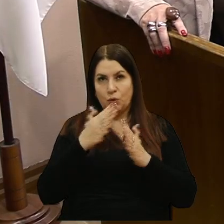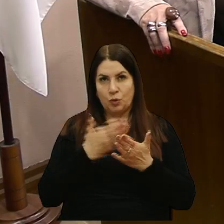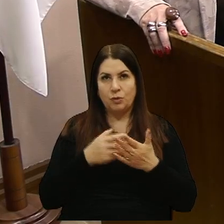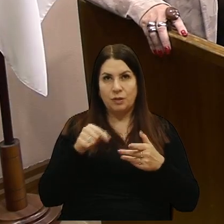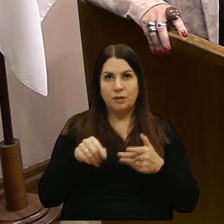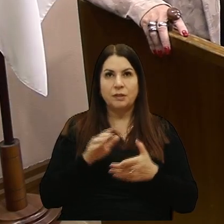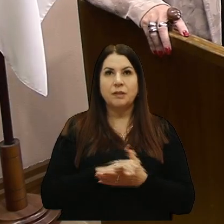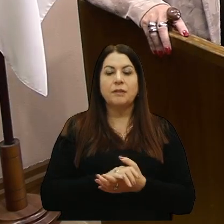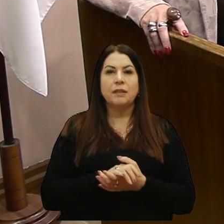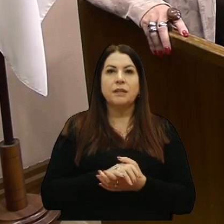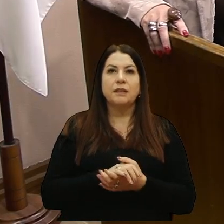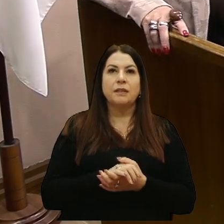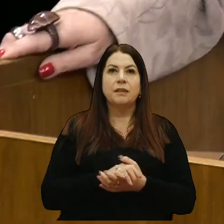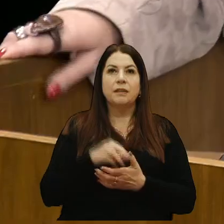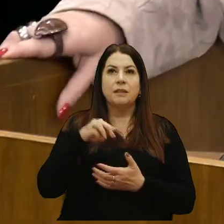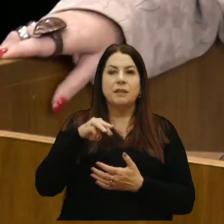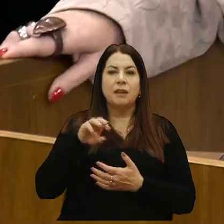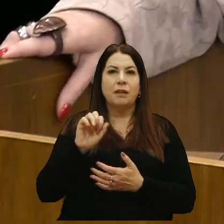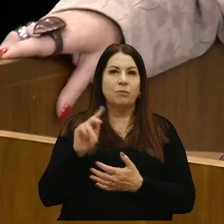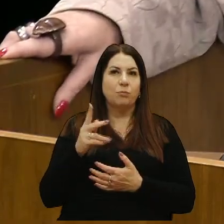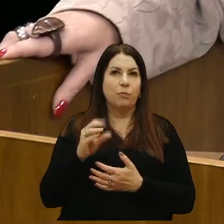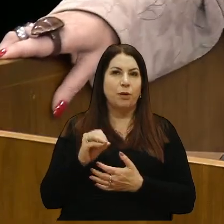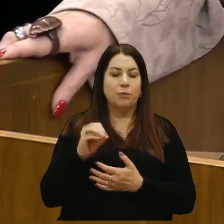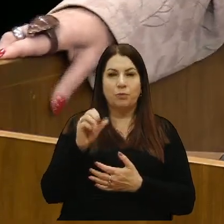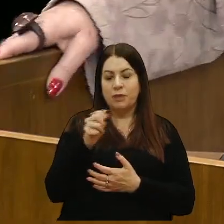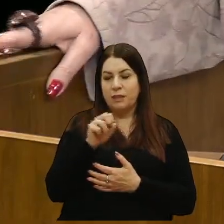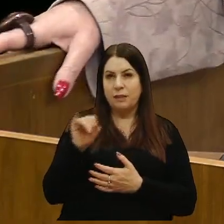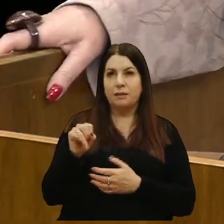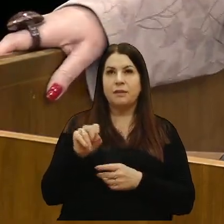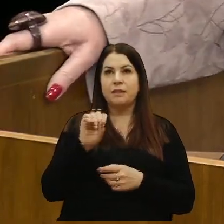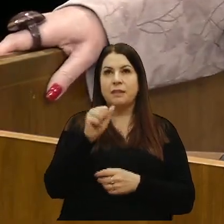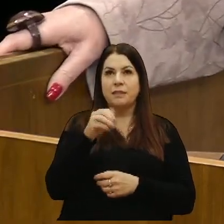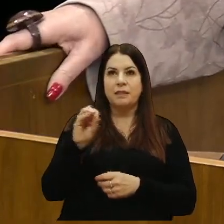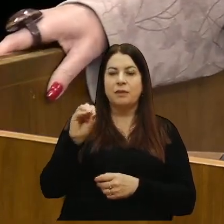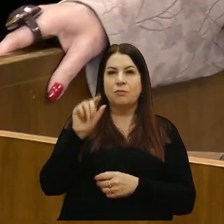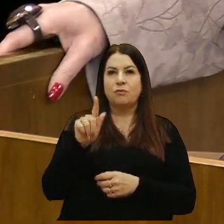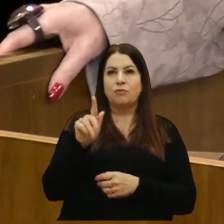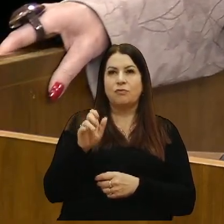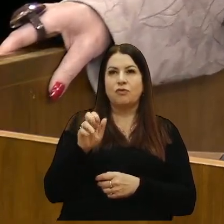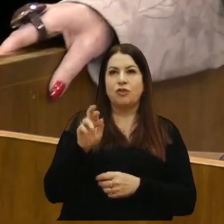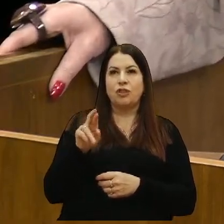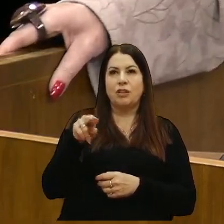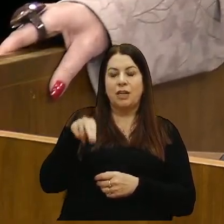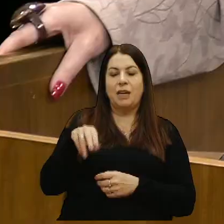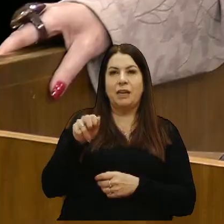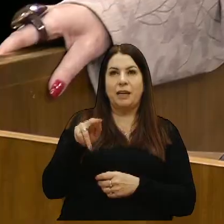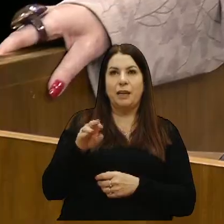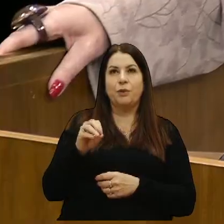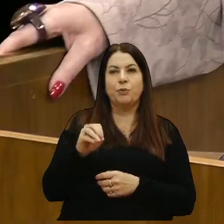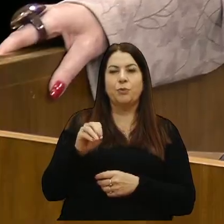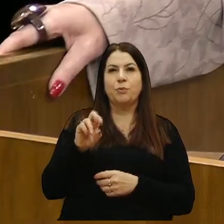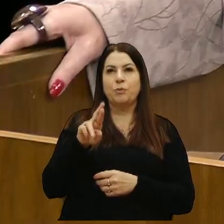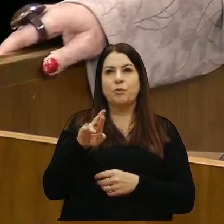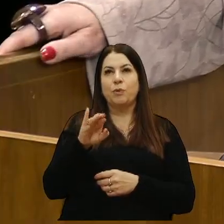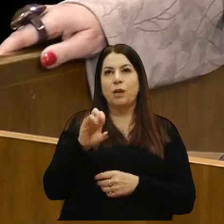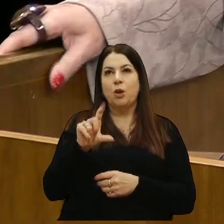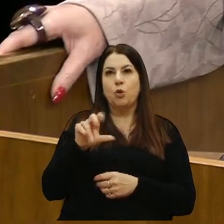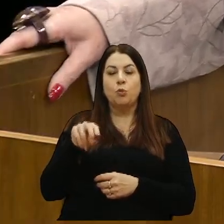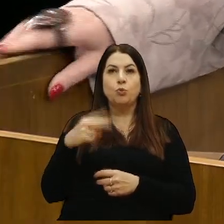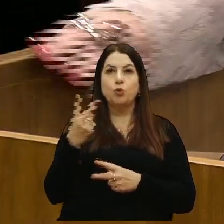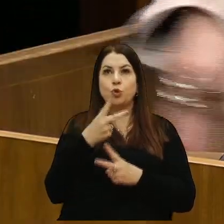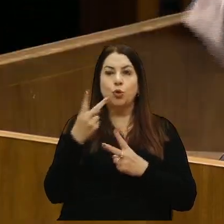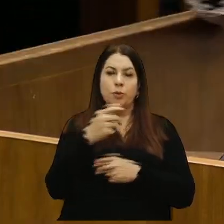ano. E a Machado de Assis, não só a Machado de Assis, como São Genaro, que também ali na região do Relon, chamou a atenção que os